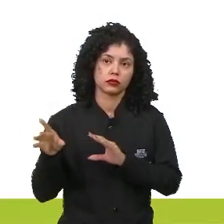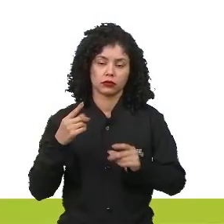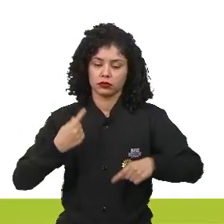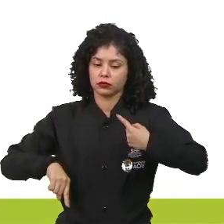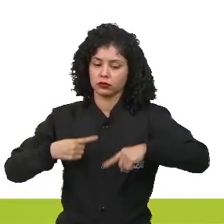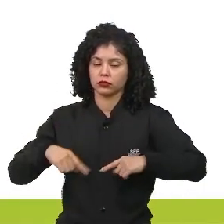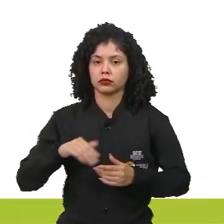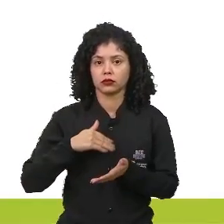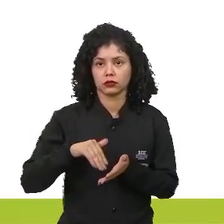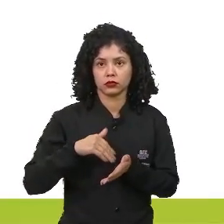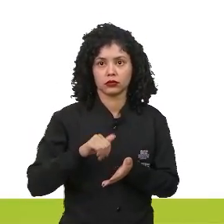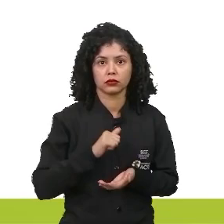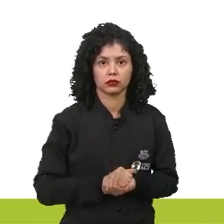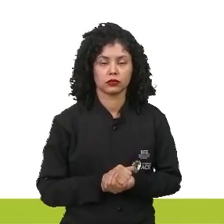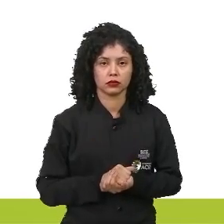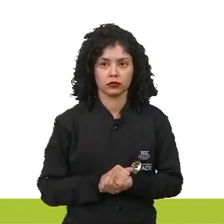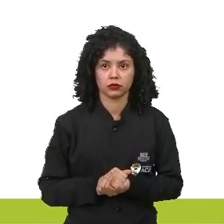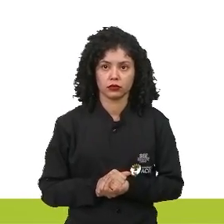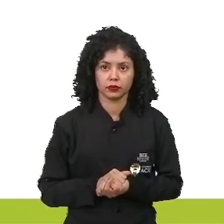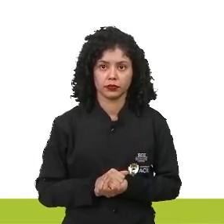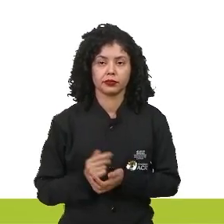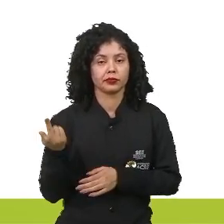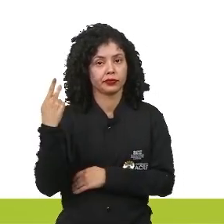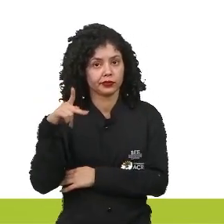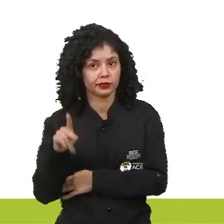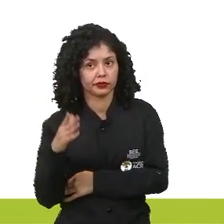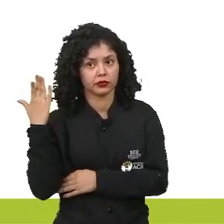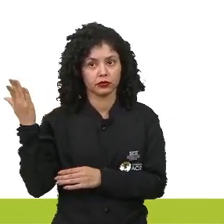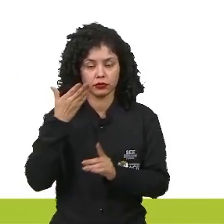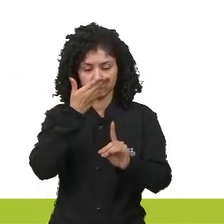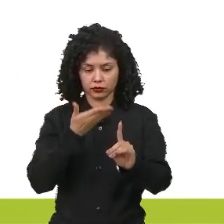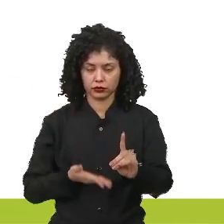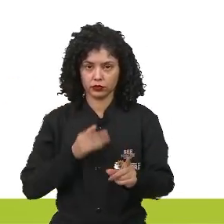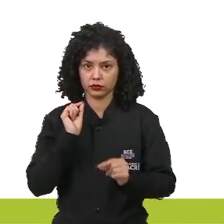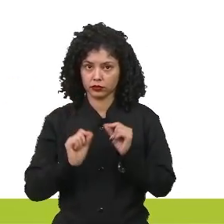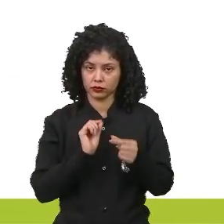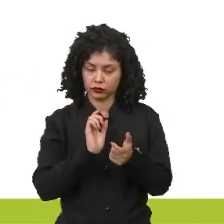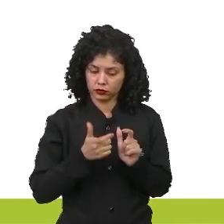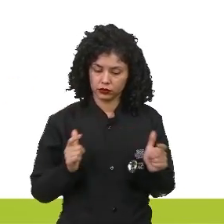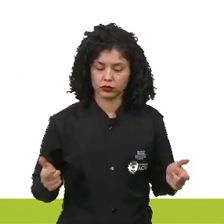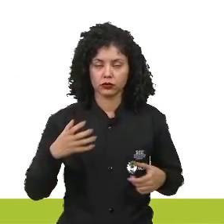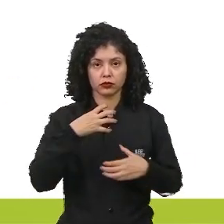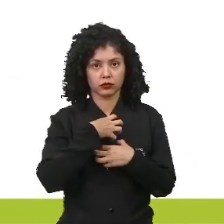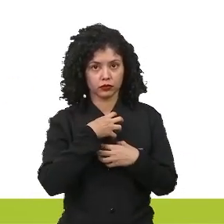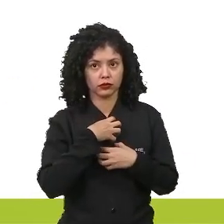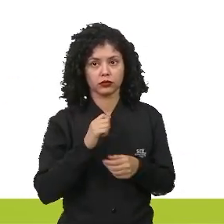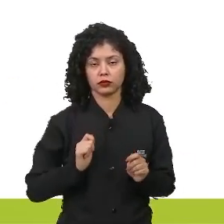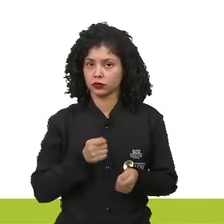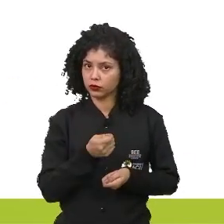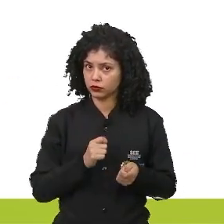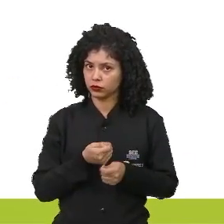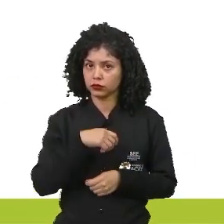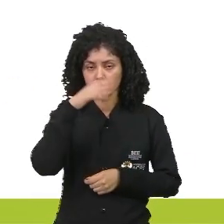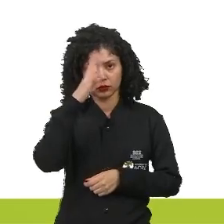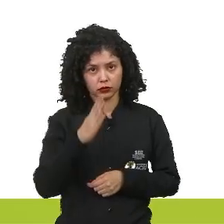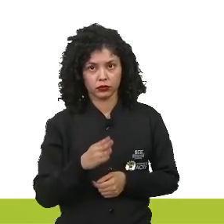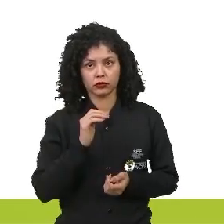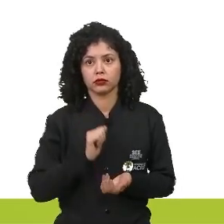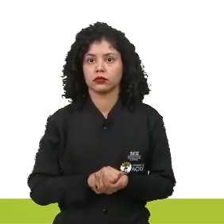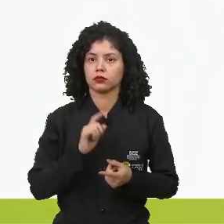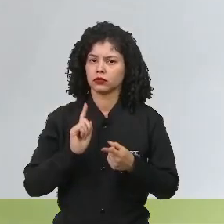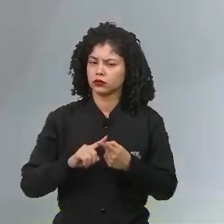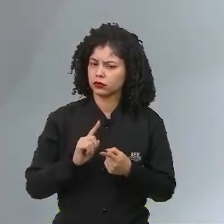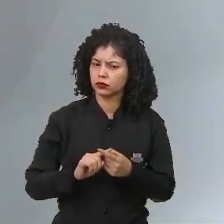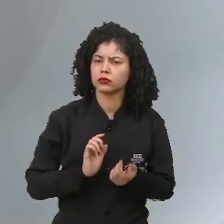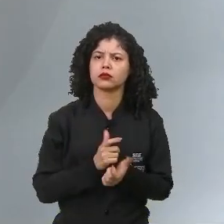de administração do ouro. Esse período representou o maior momento de controle do Brasil por Portugal. Por que é o